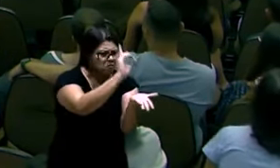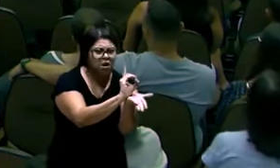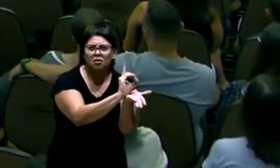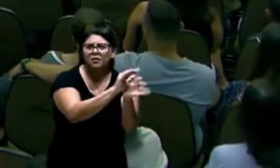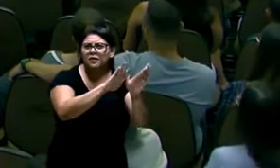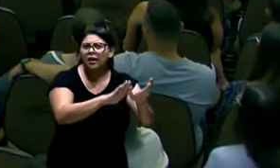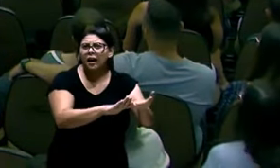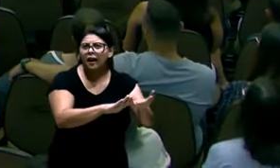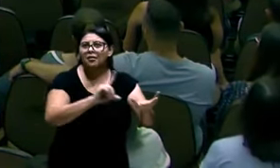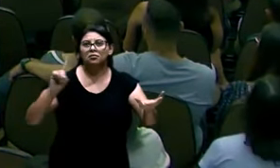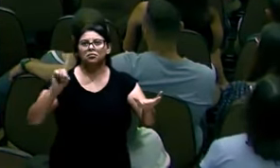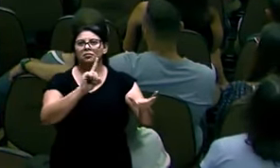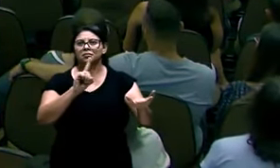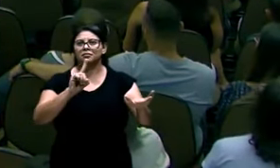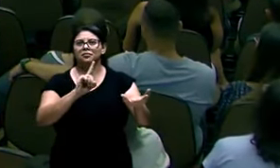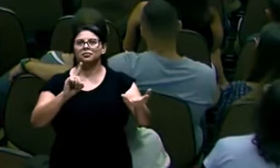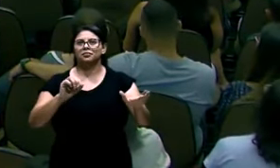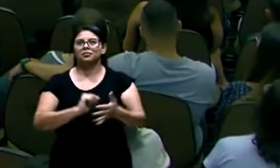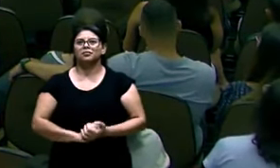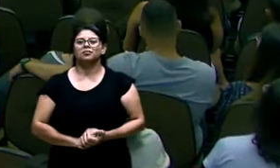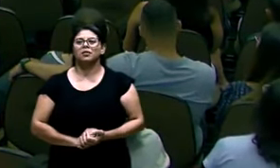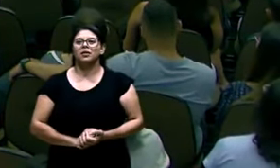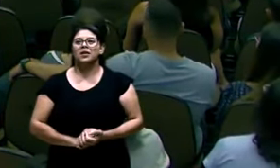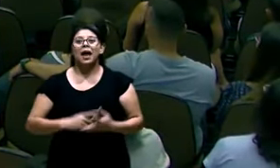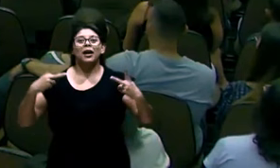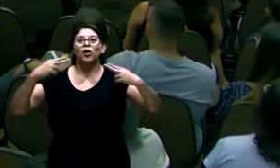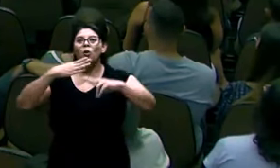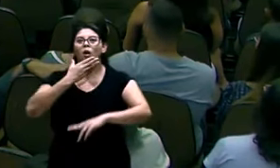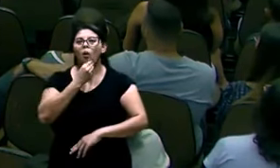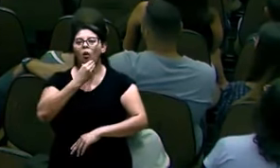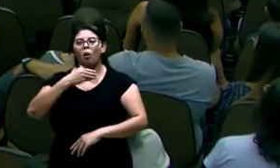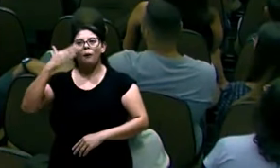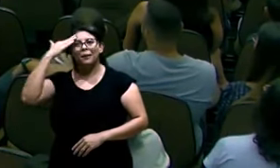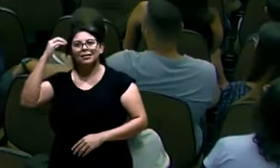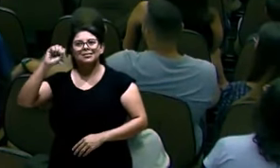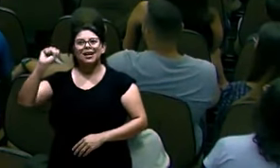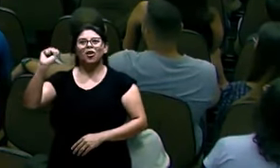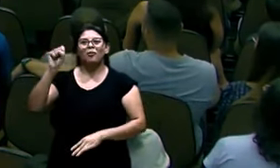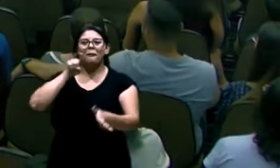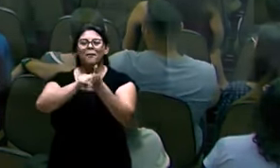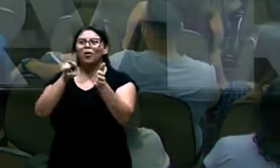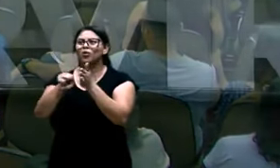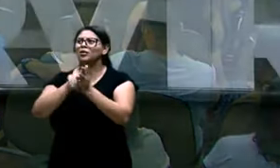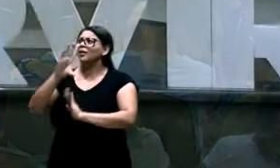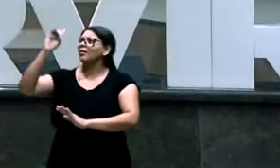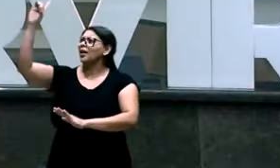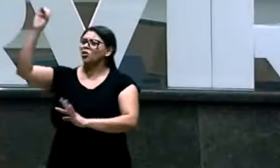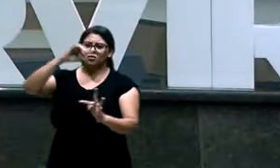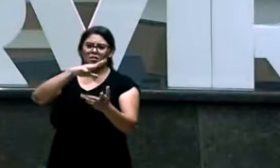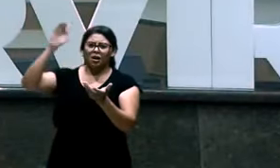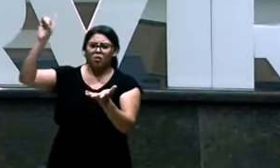Seguro, Salomão está como? Poderia Deus habitar na terra? Aí vem um rapazinho, filho